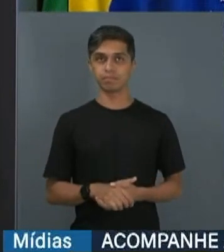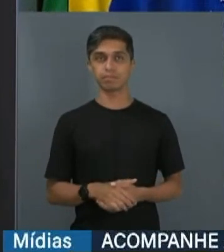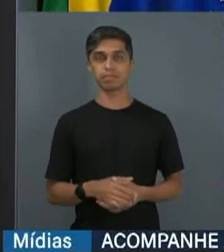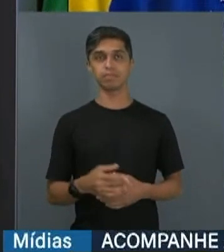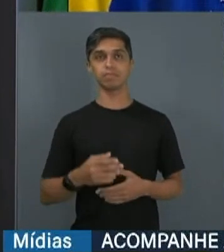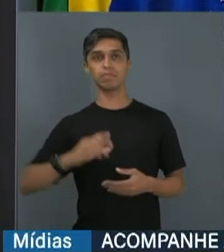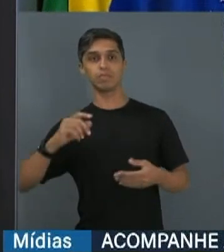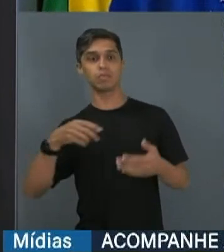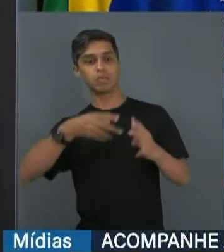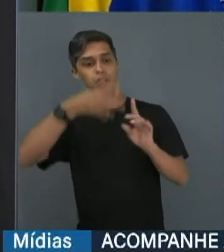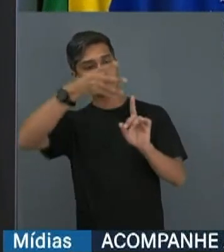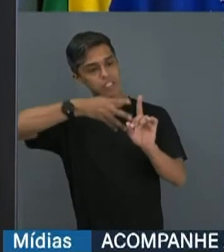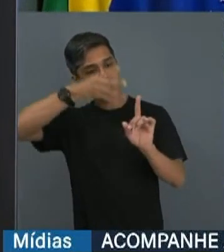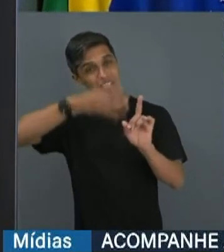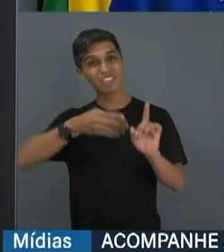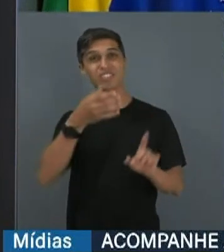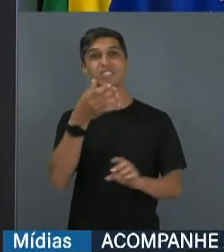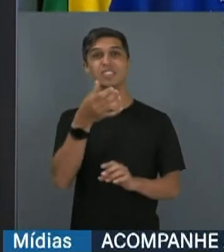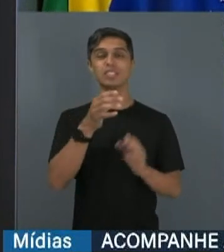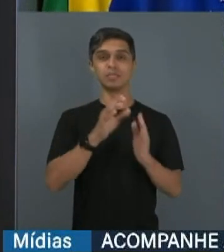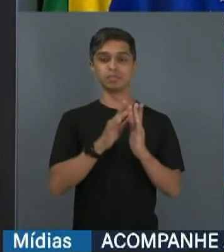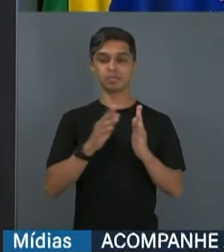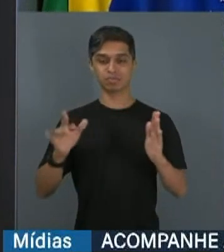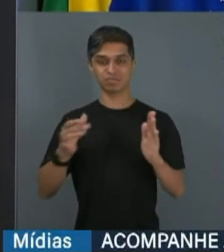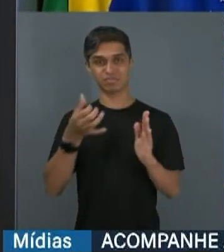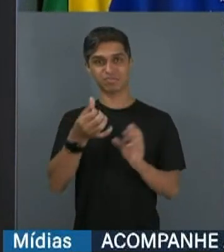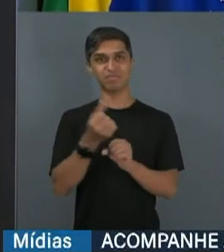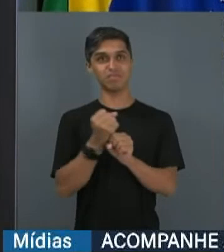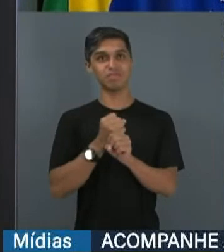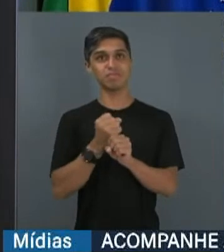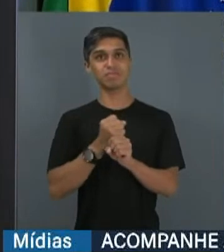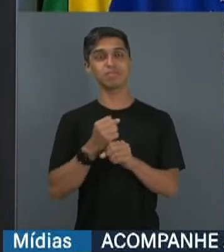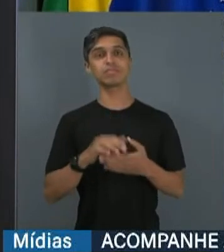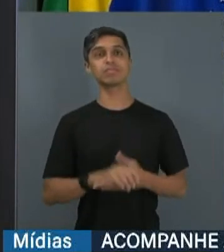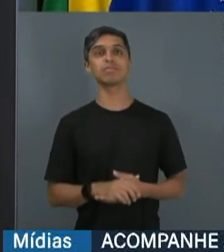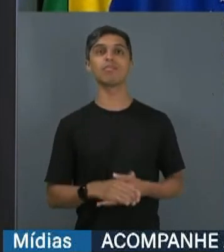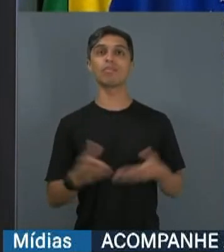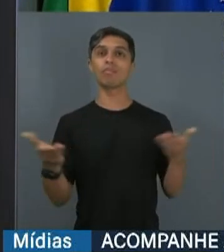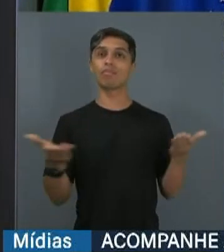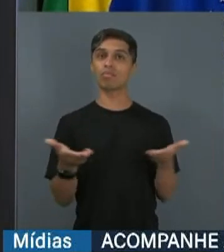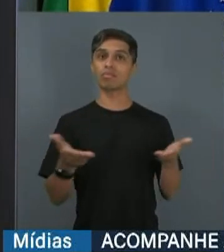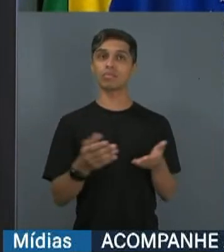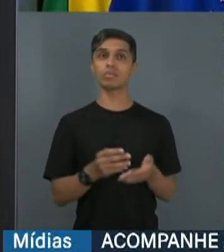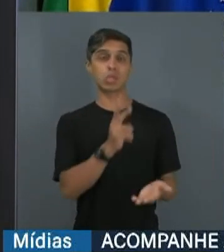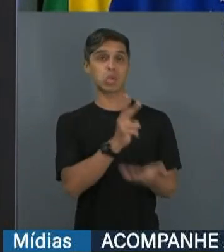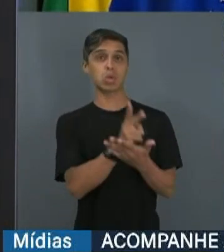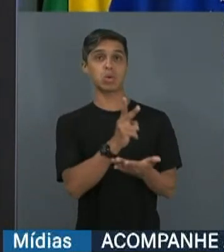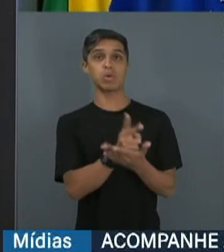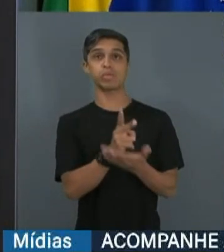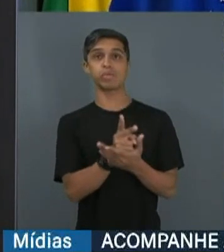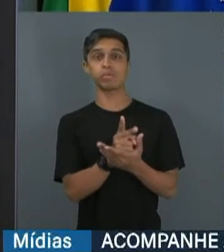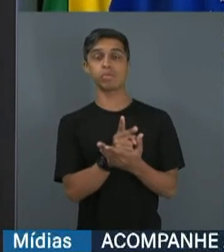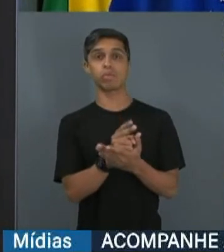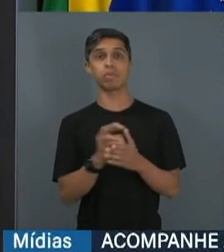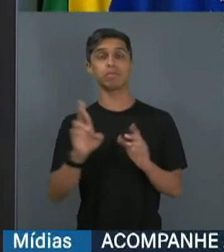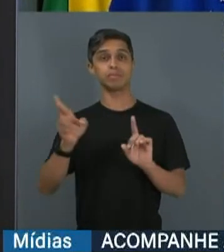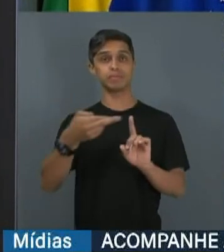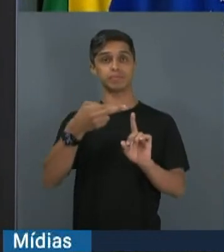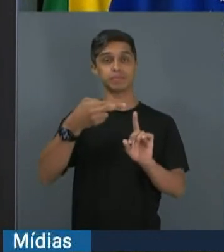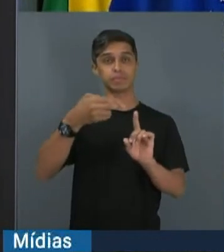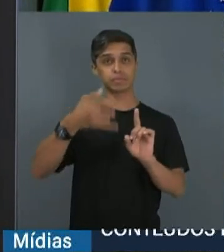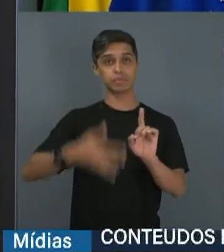aberto, onde o mesmo que é o relator,